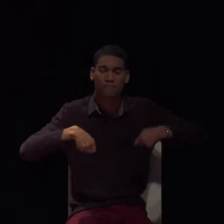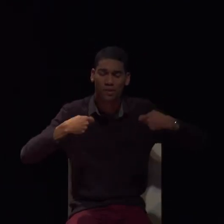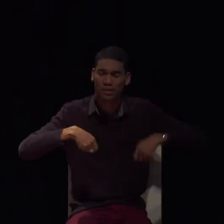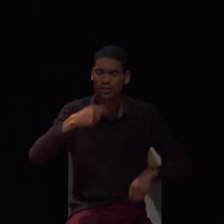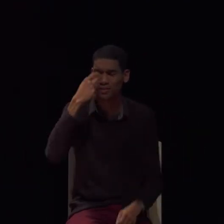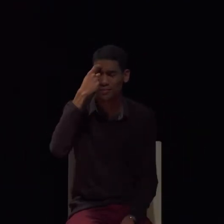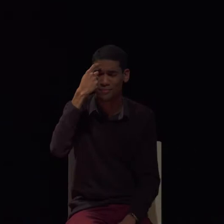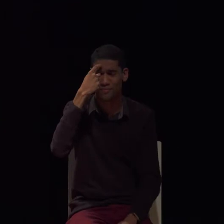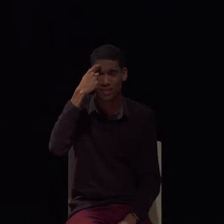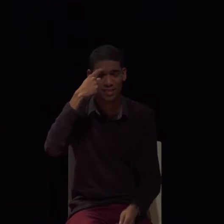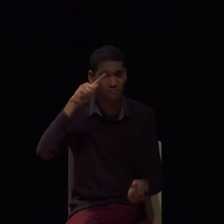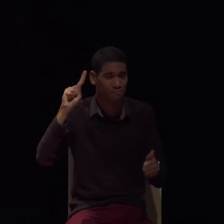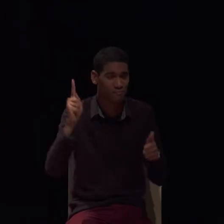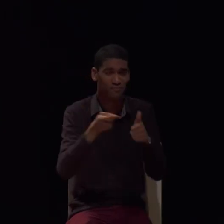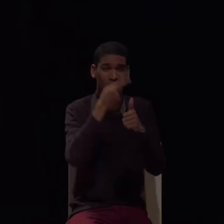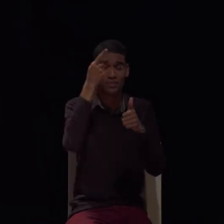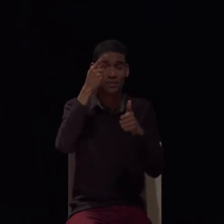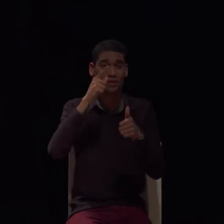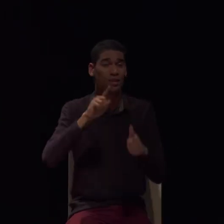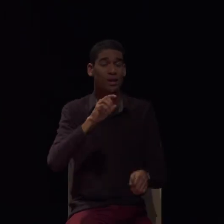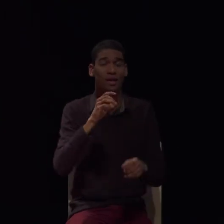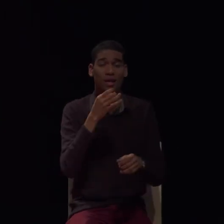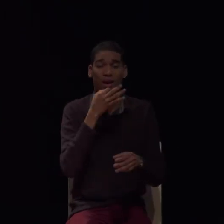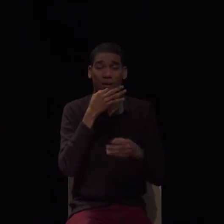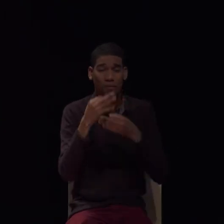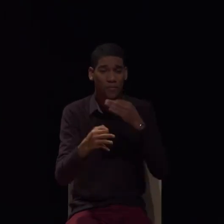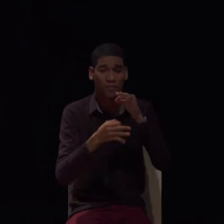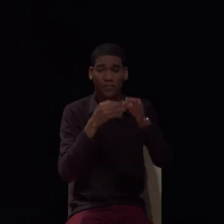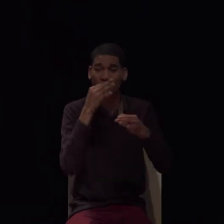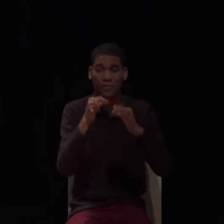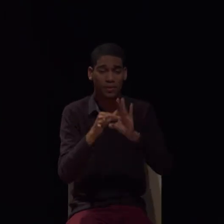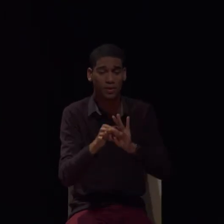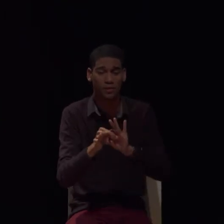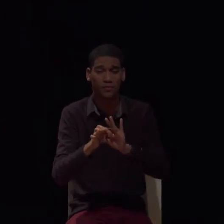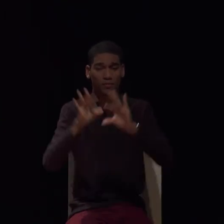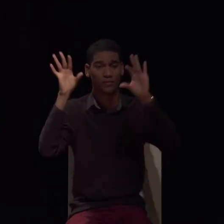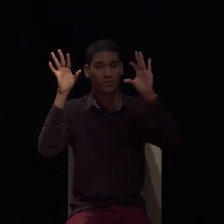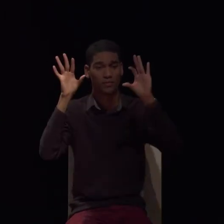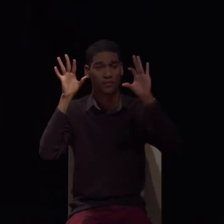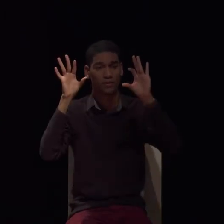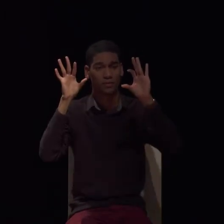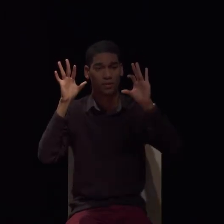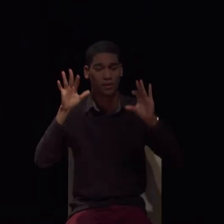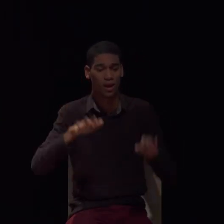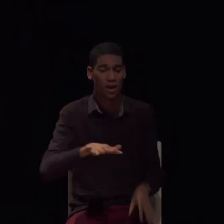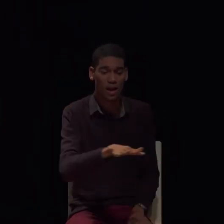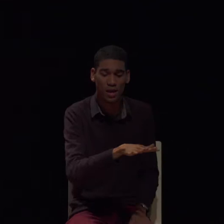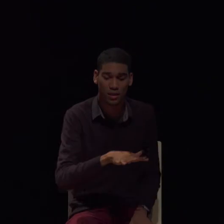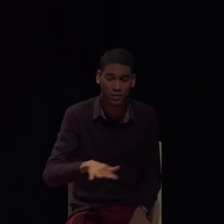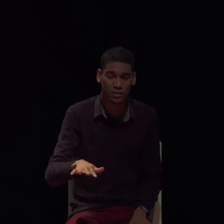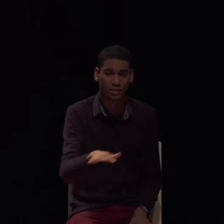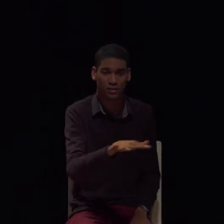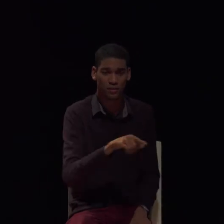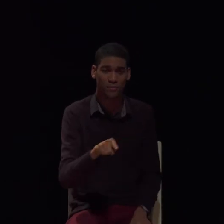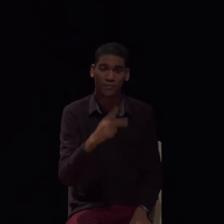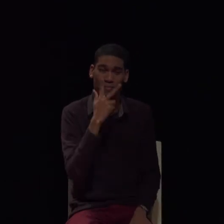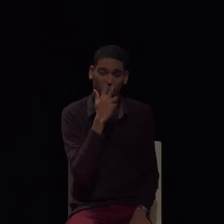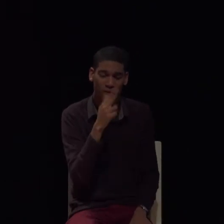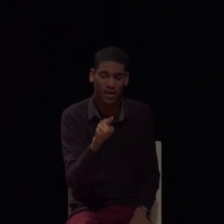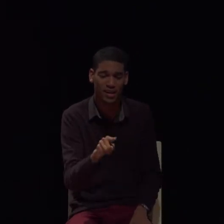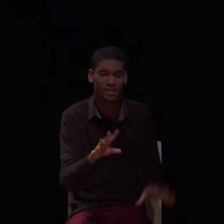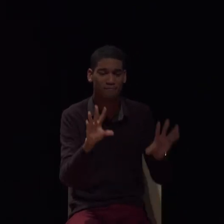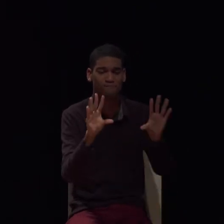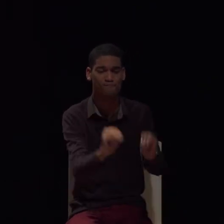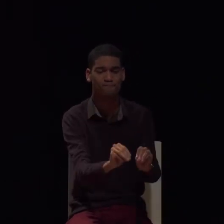pensar que é democraticamente que esses povos que têm sido silenciados na